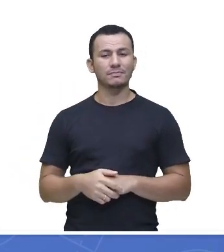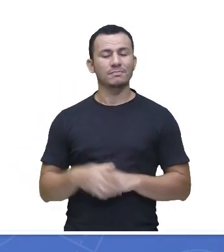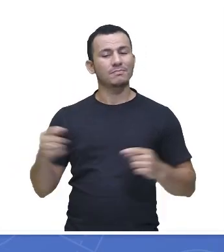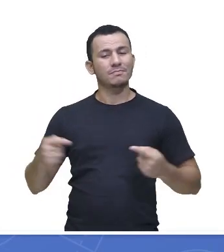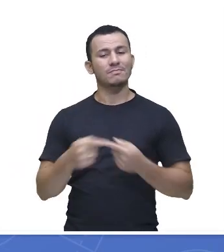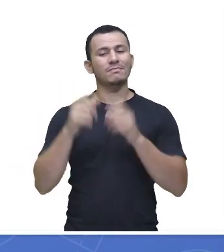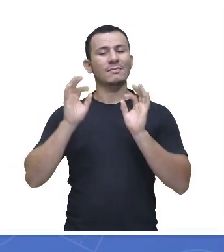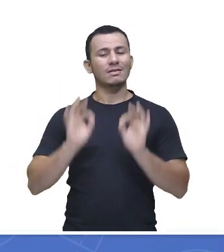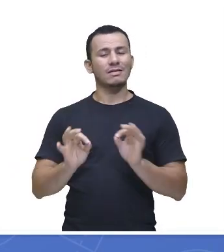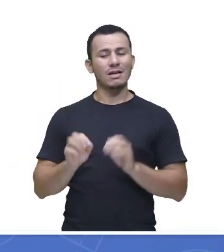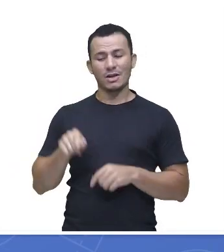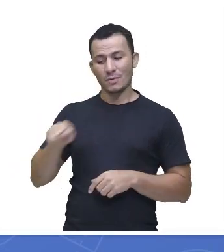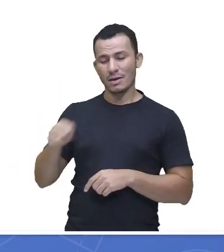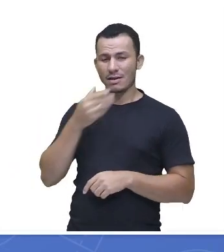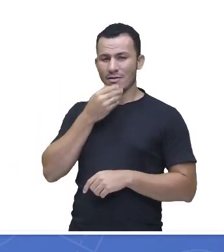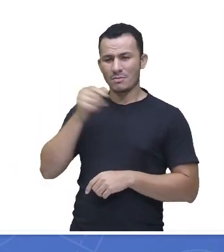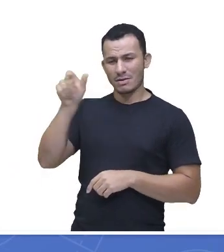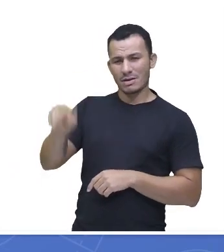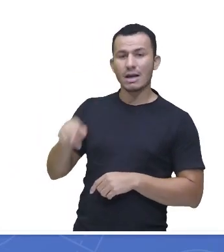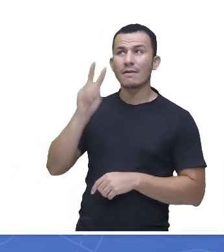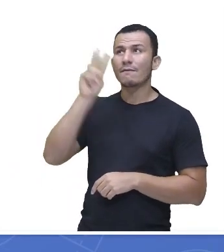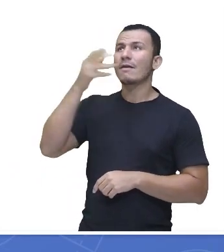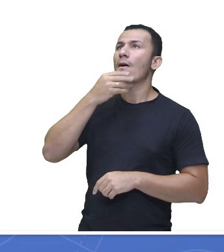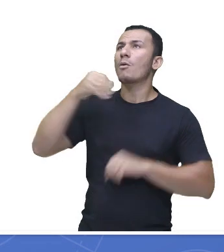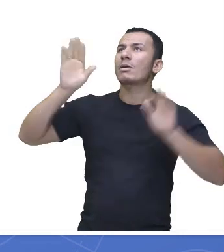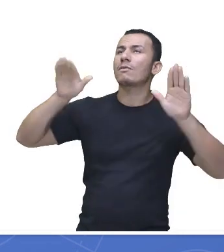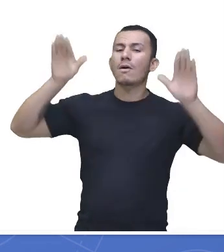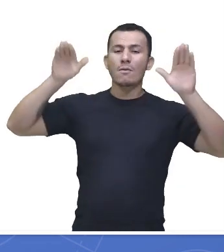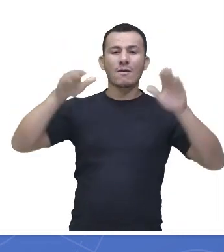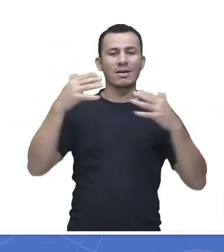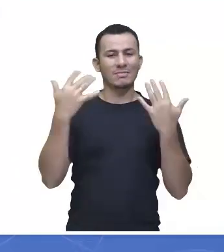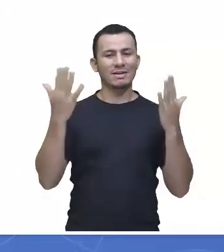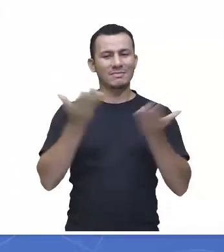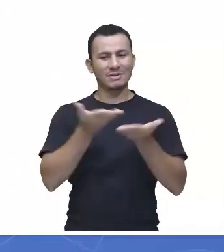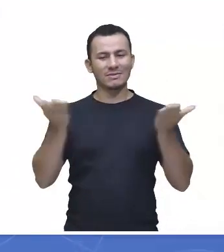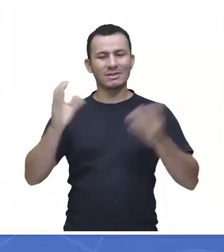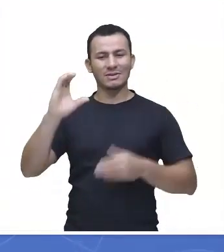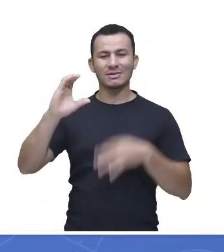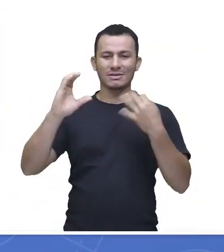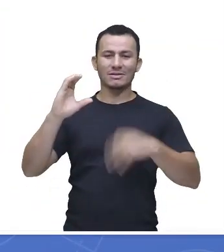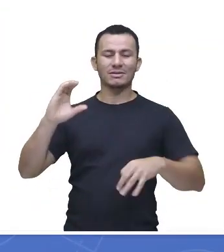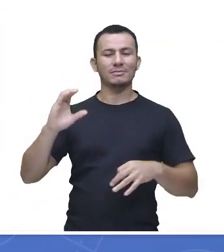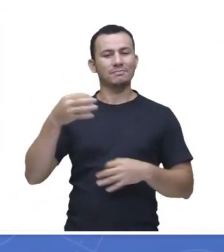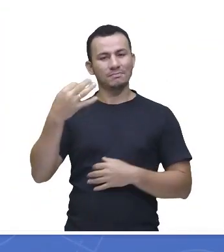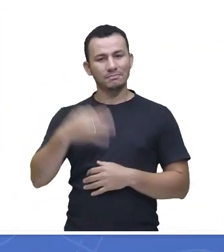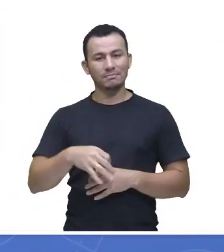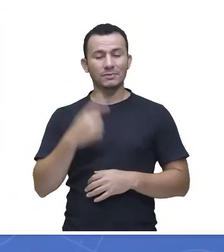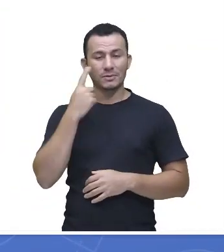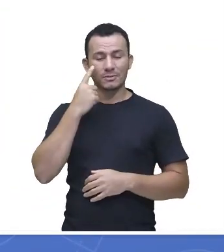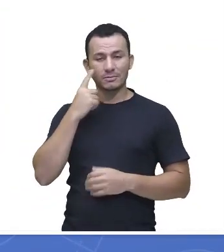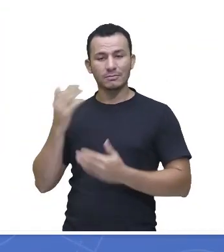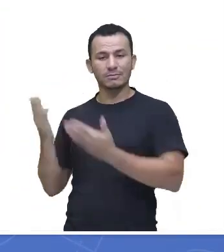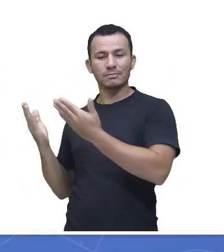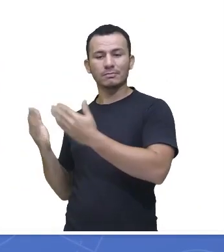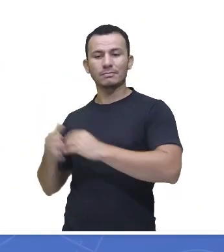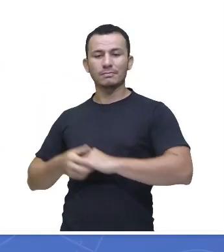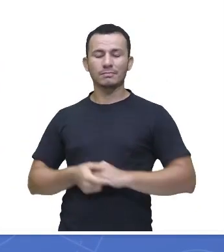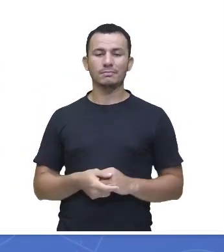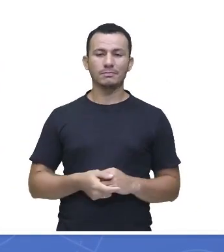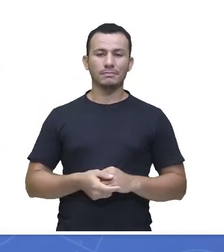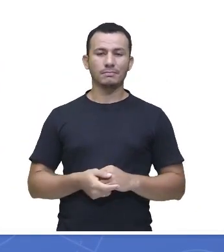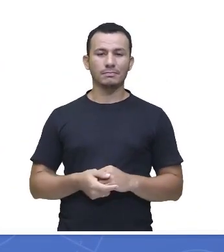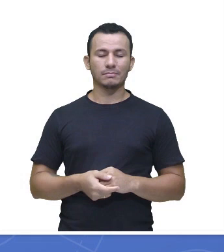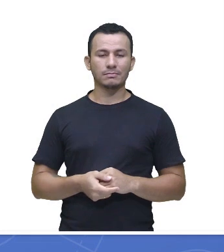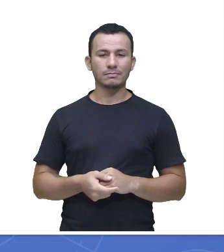personagem vê um homem voando. Então, parabéns para você que assinalou a letra C. Vamos colocar o nosso gabarito. Não dá